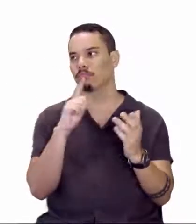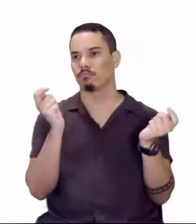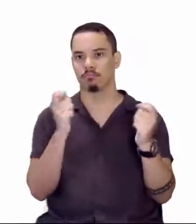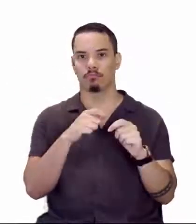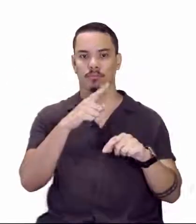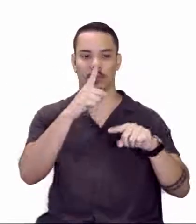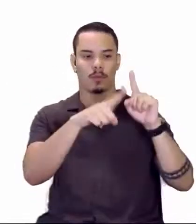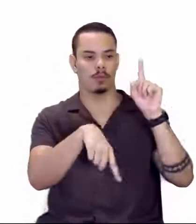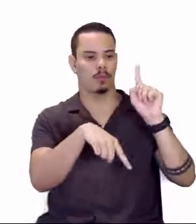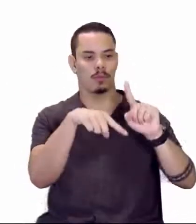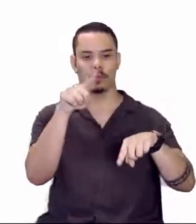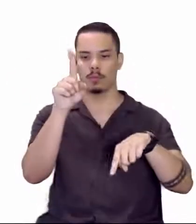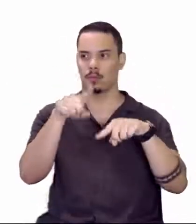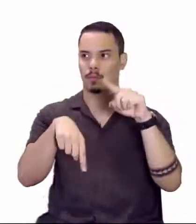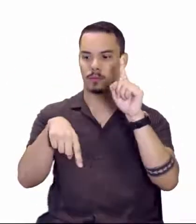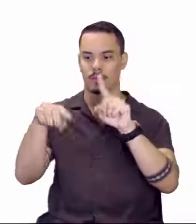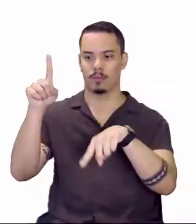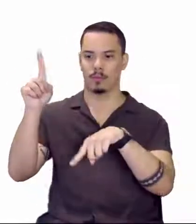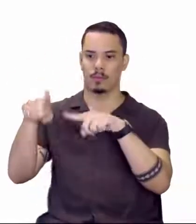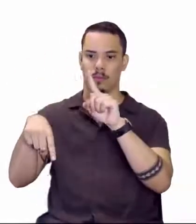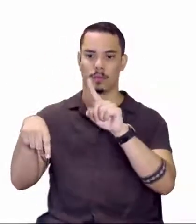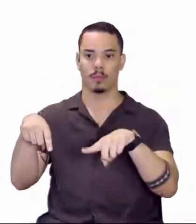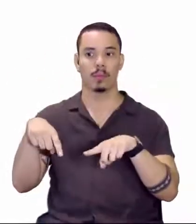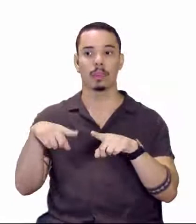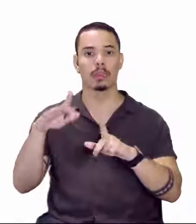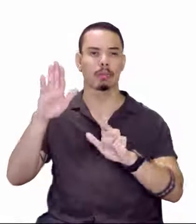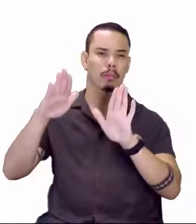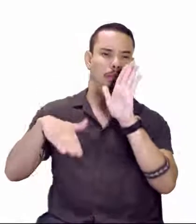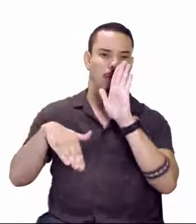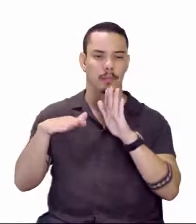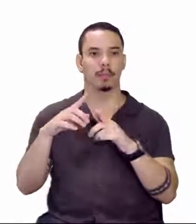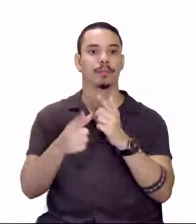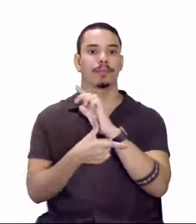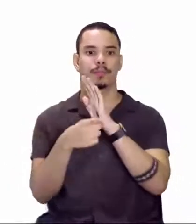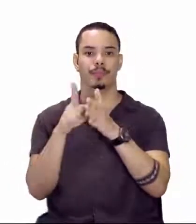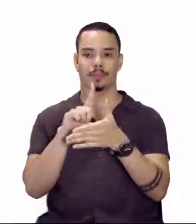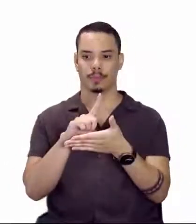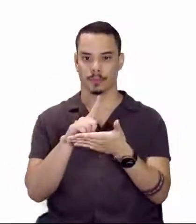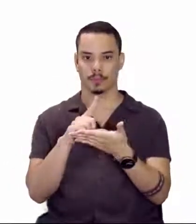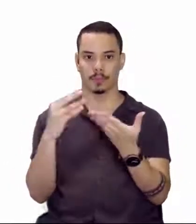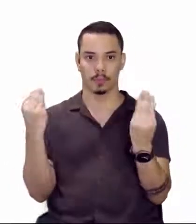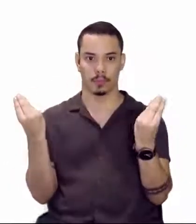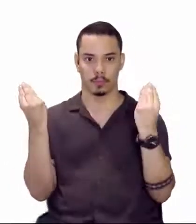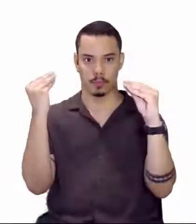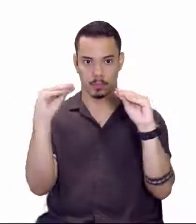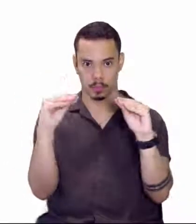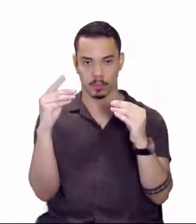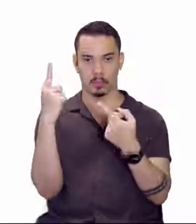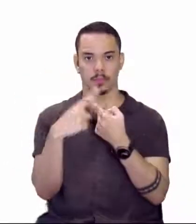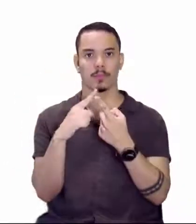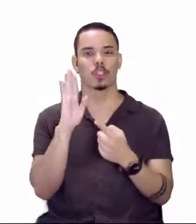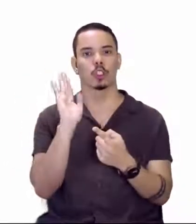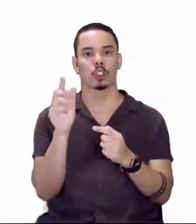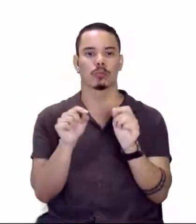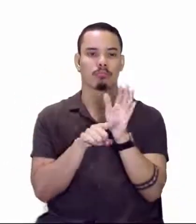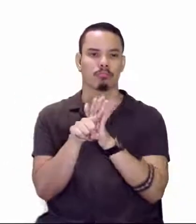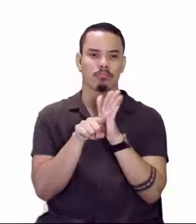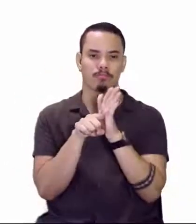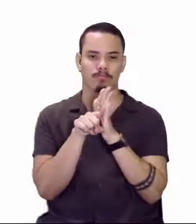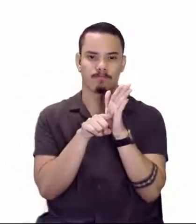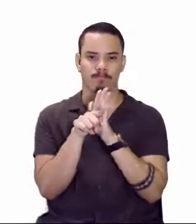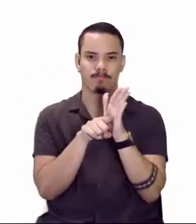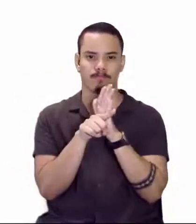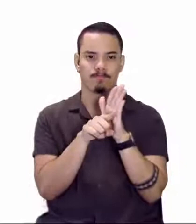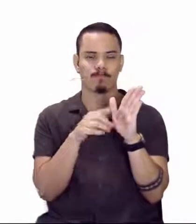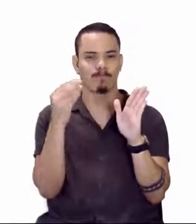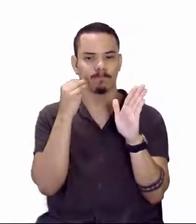é muito específico. Isso foi citado devido a experimentos e pesquisas